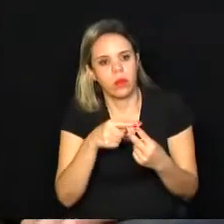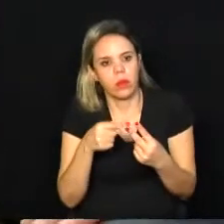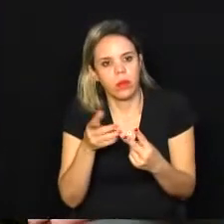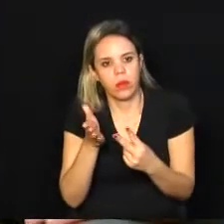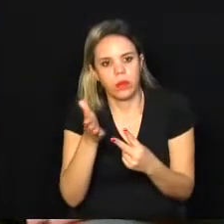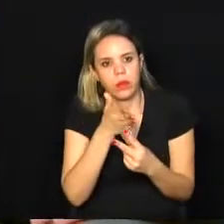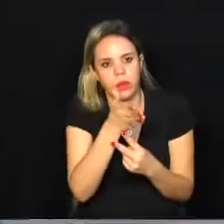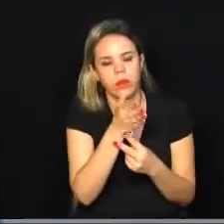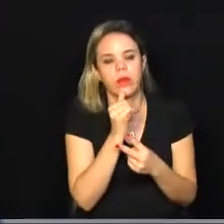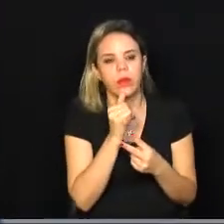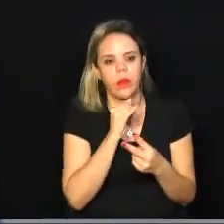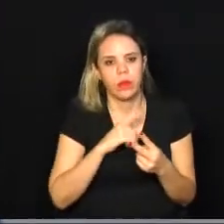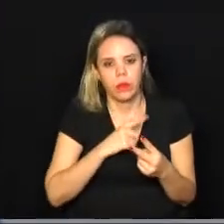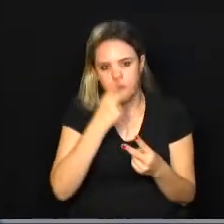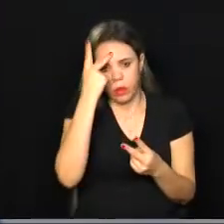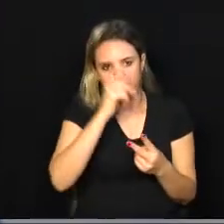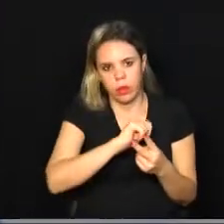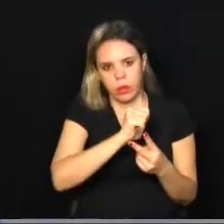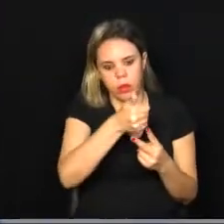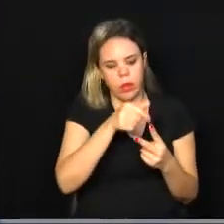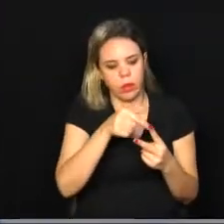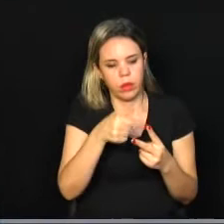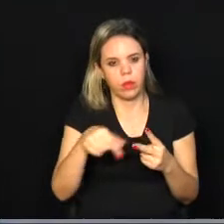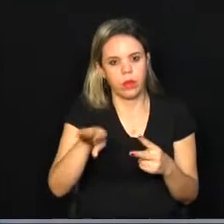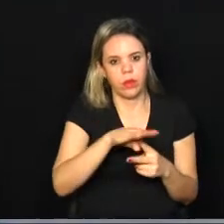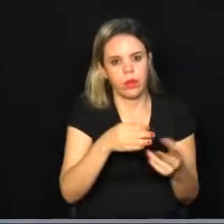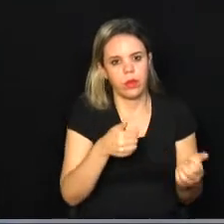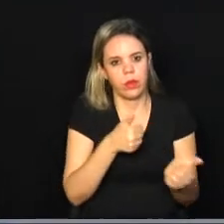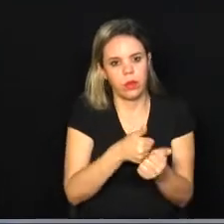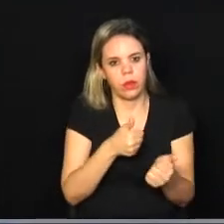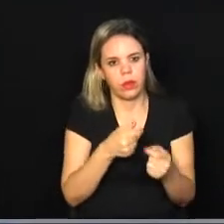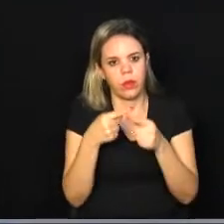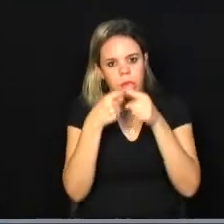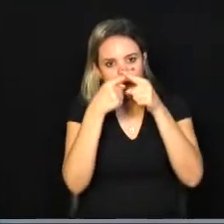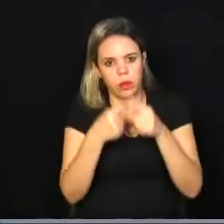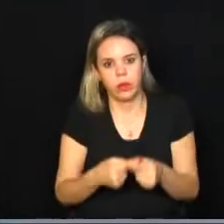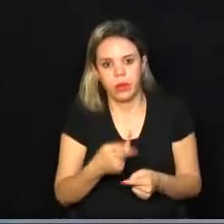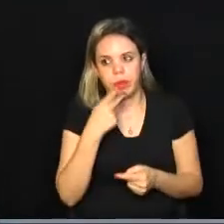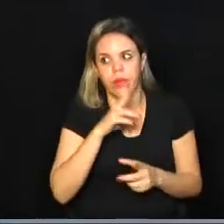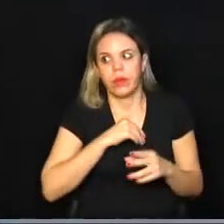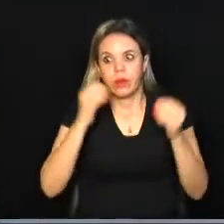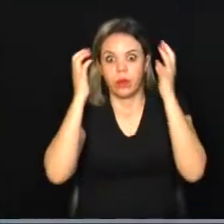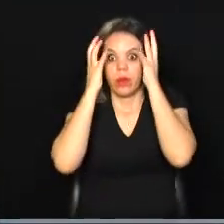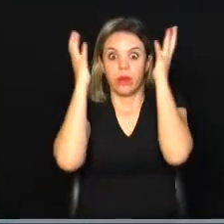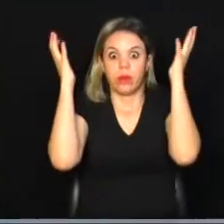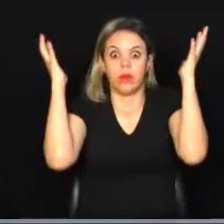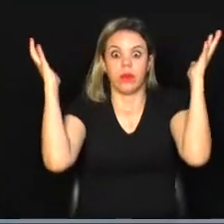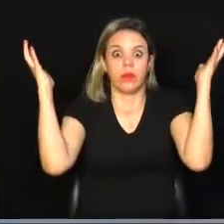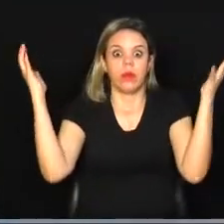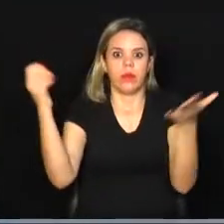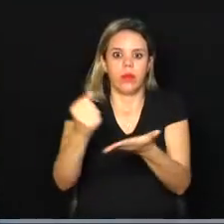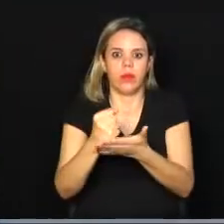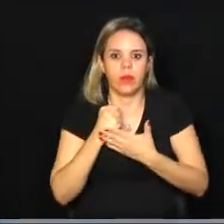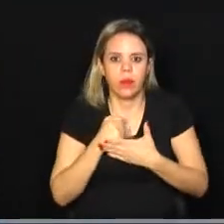vias. Existem atletas assim que tá chegando perto da competição e fala: Meu Deus do céu, Larissa, me ajuda